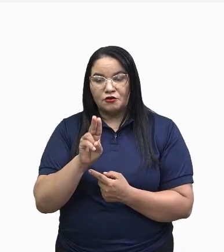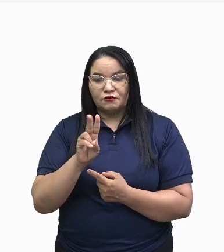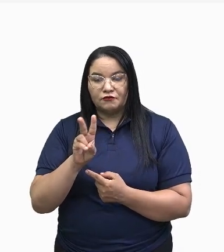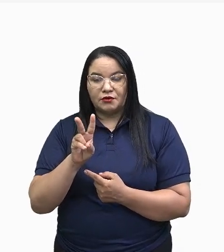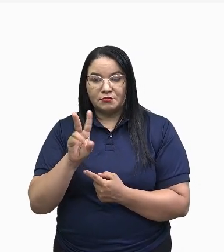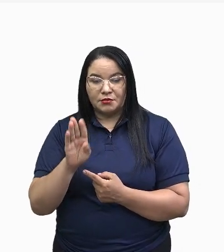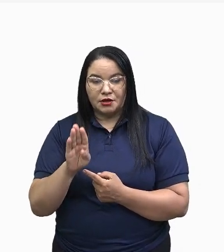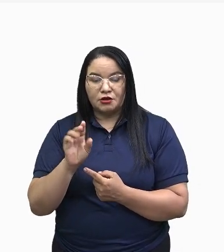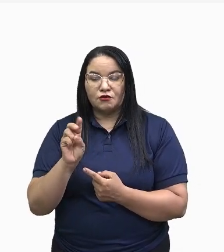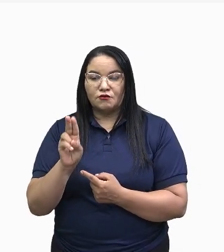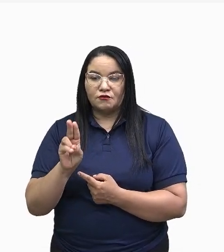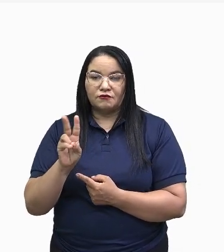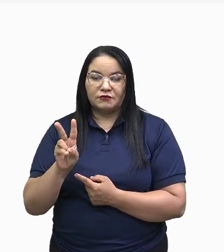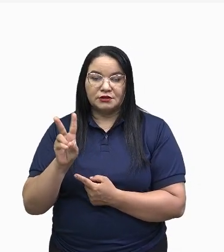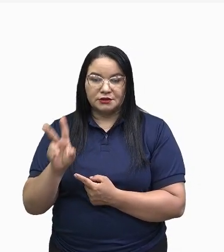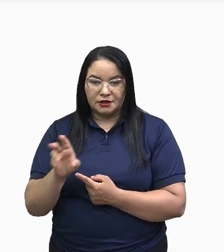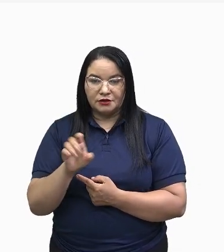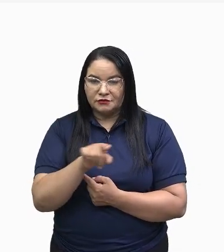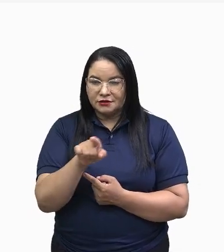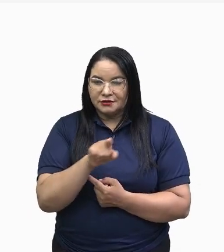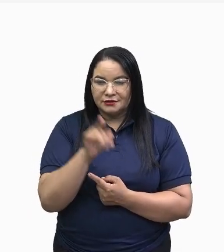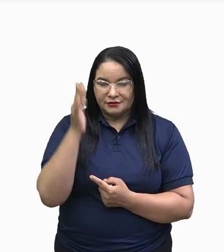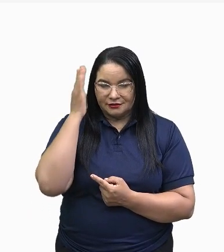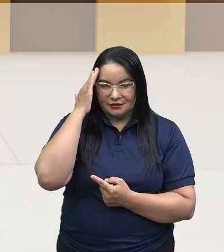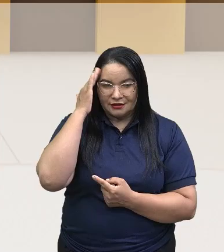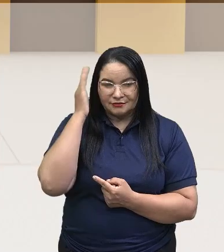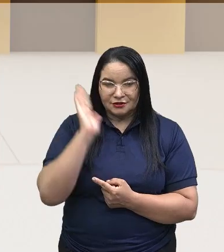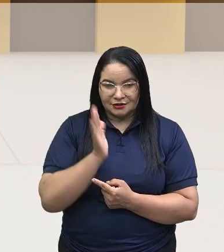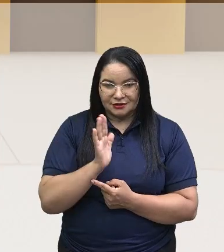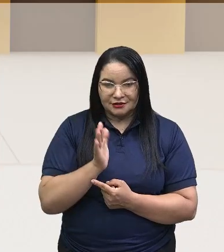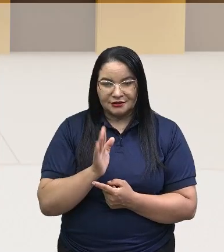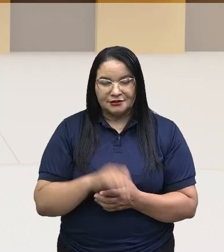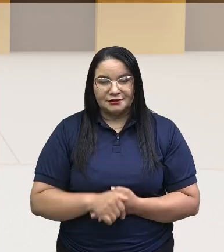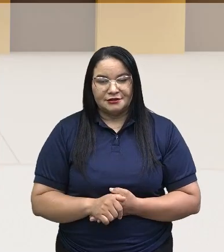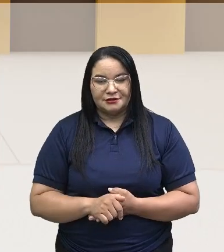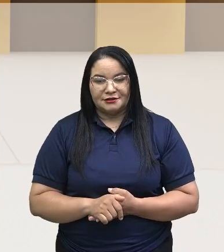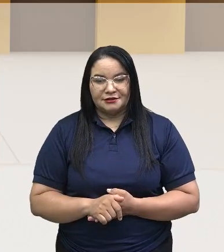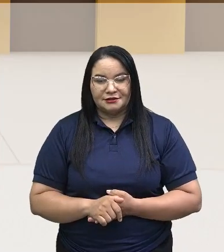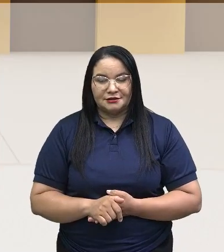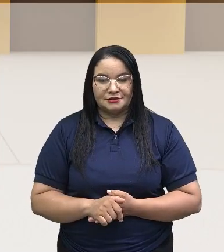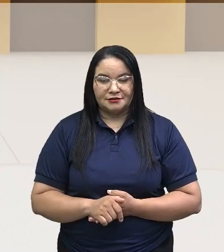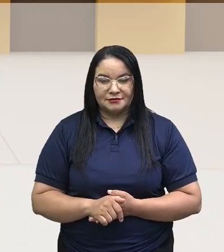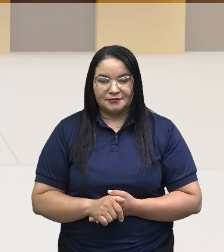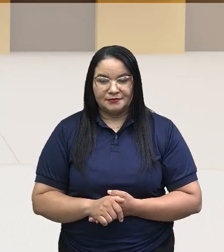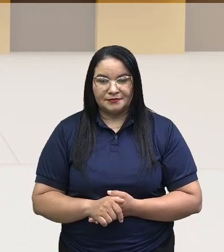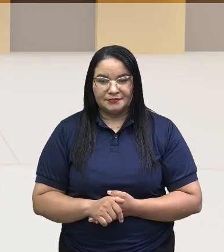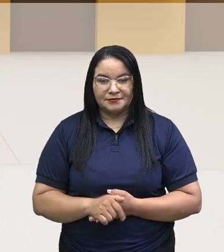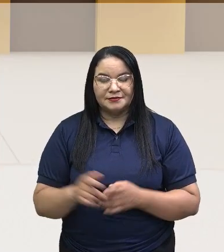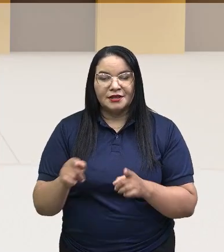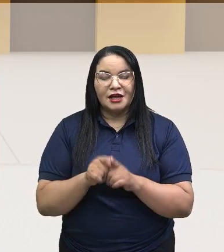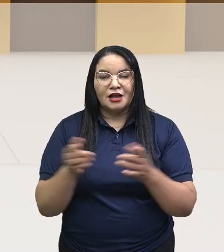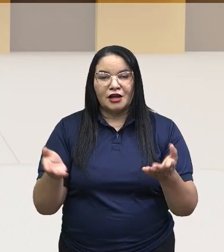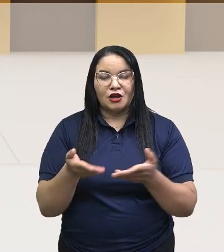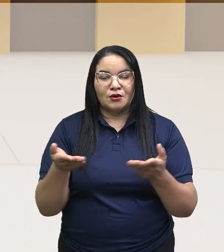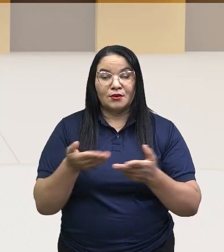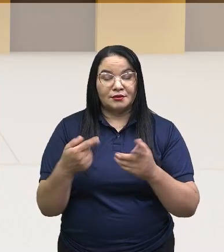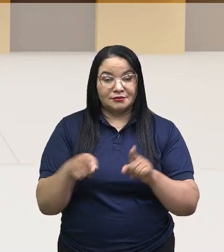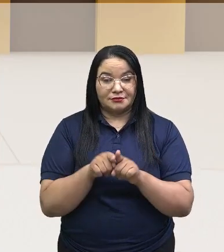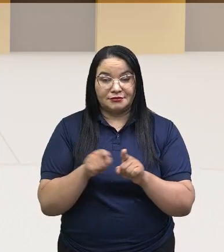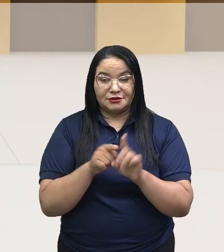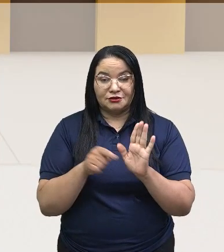UVC. Tá bom? Já ouviram falar, né? Com certeza nessas palavrinhas. E aí a gente vai, né, abordar